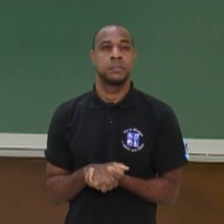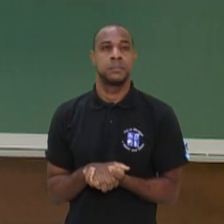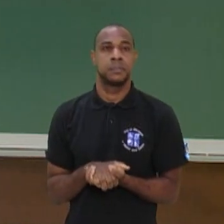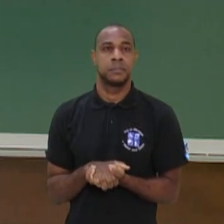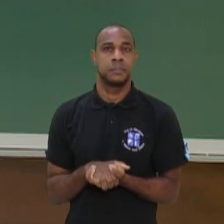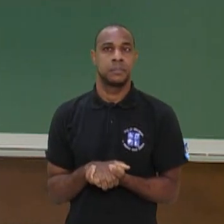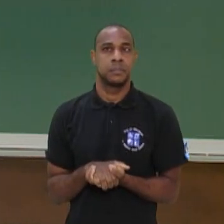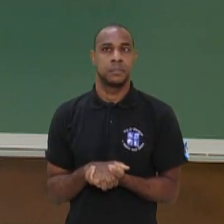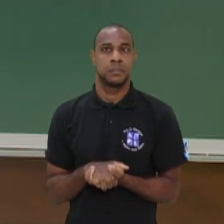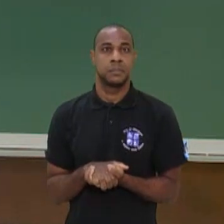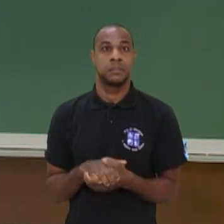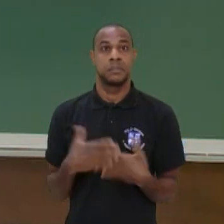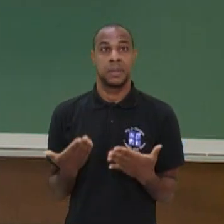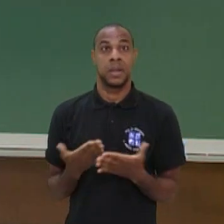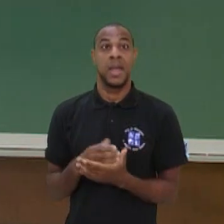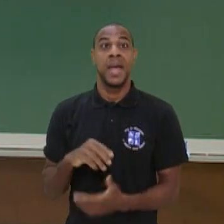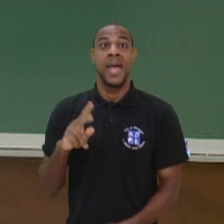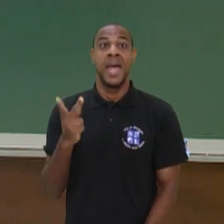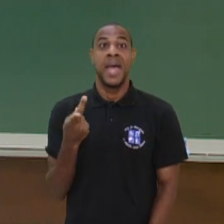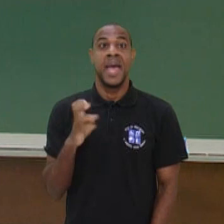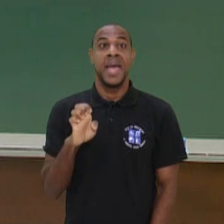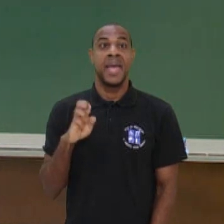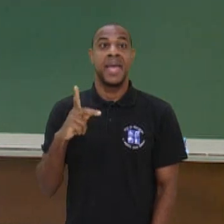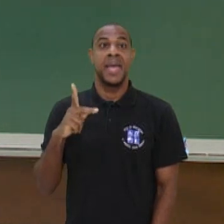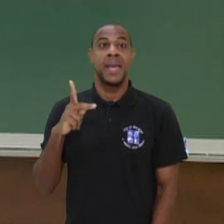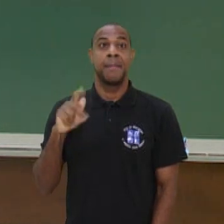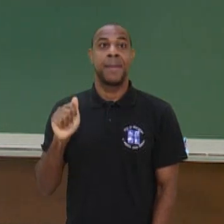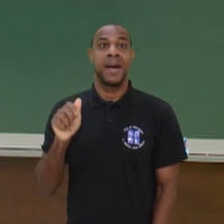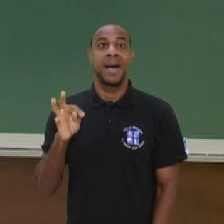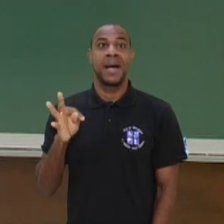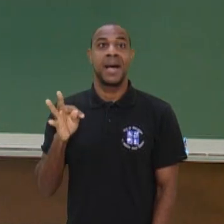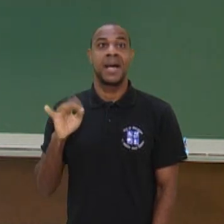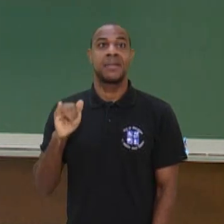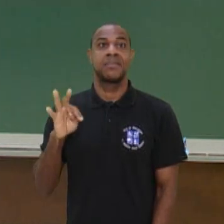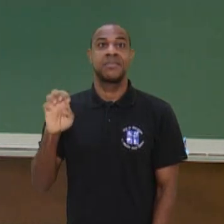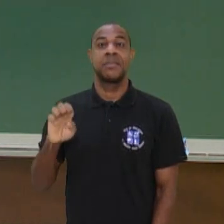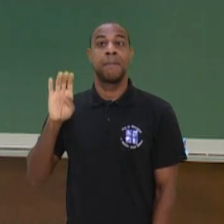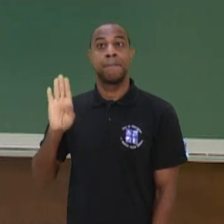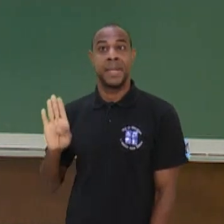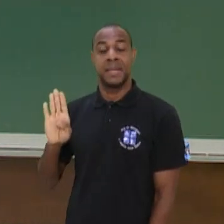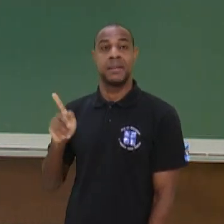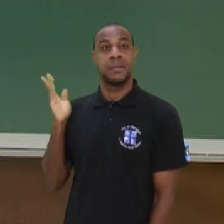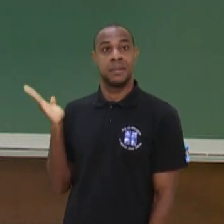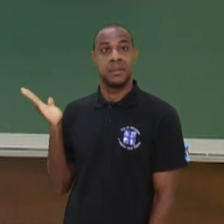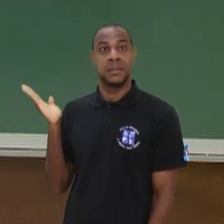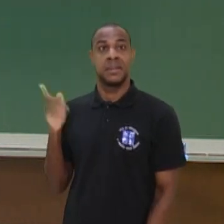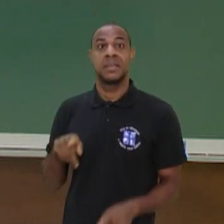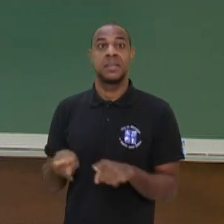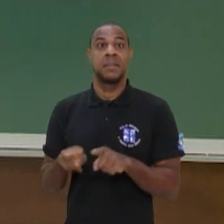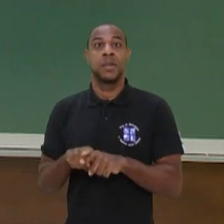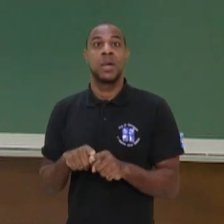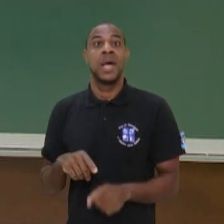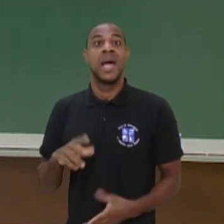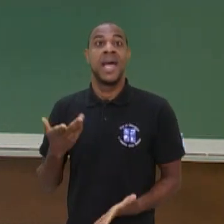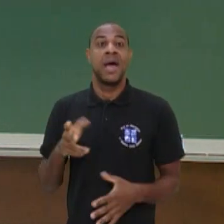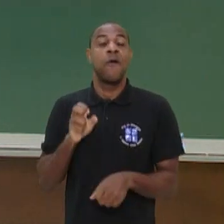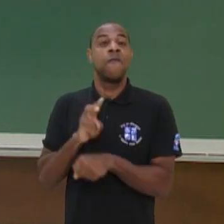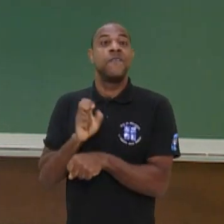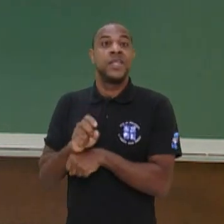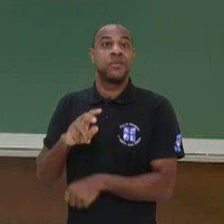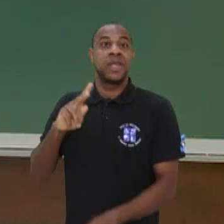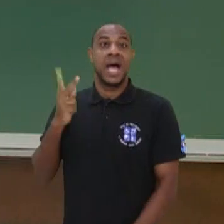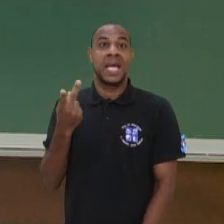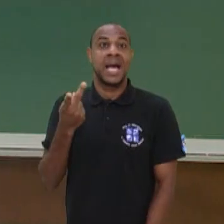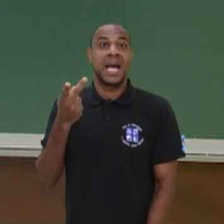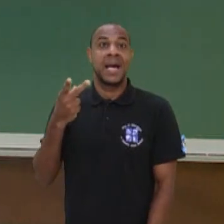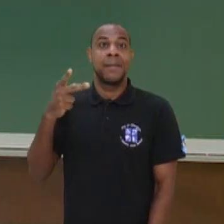seguinte. Hepatite B, gente, também é uma doença bastante séria, né? Causada pelo vírus HBV, presente no